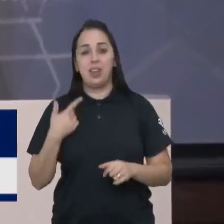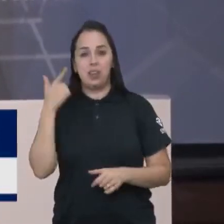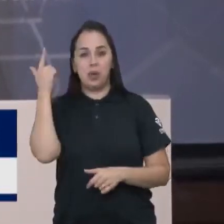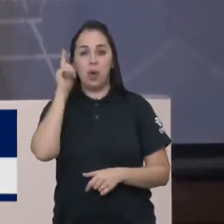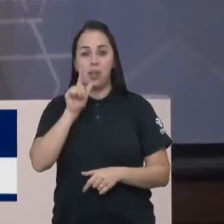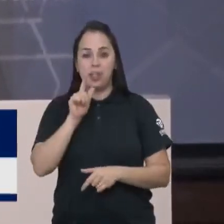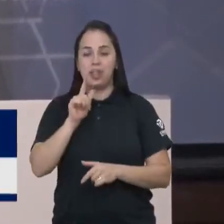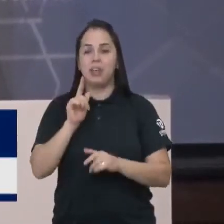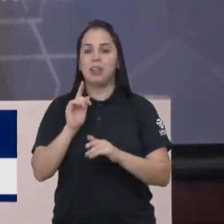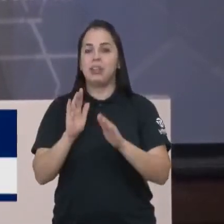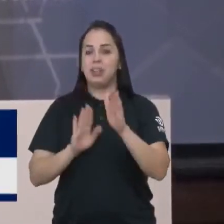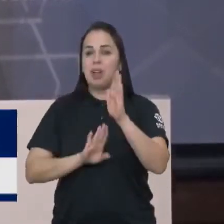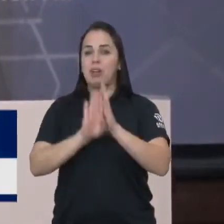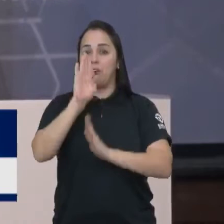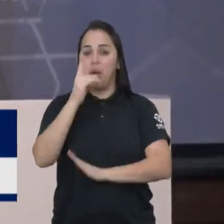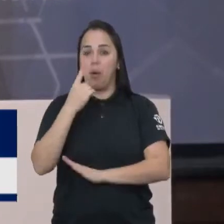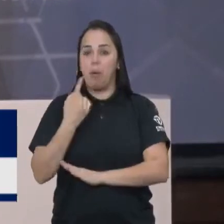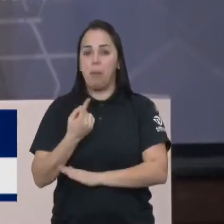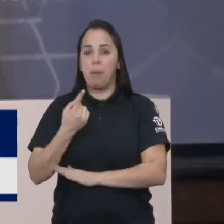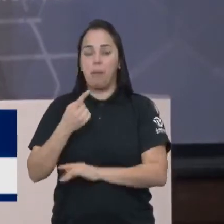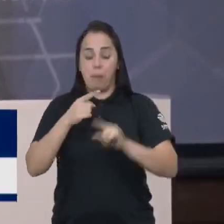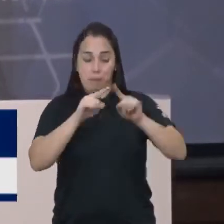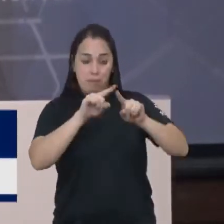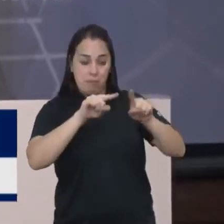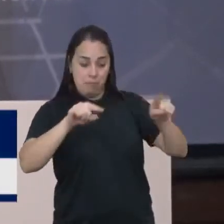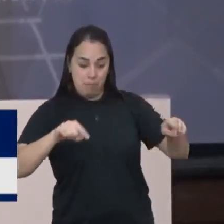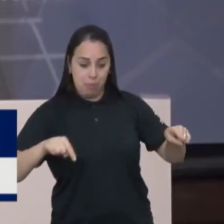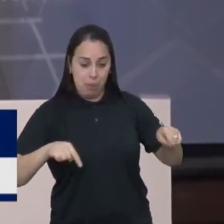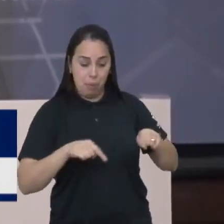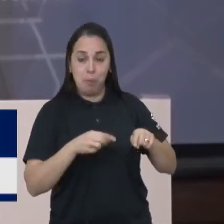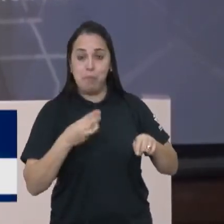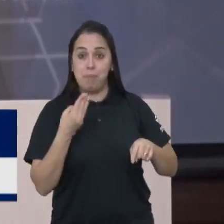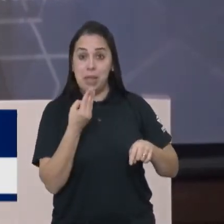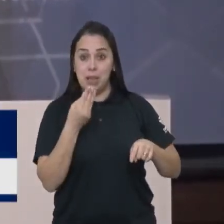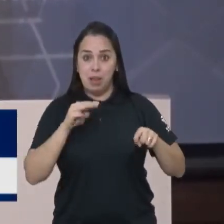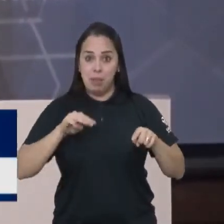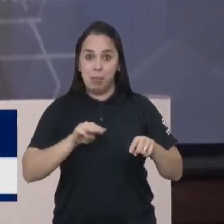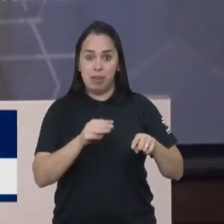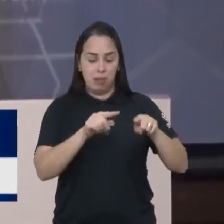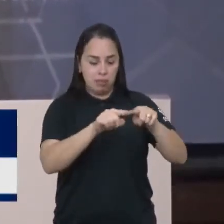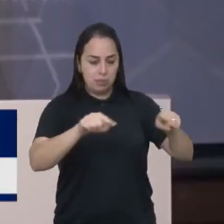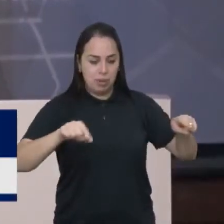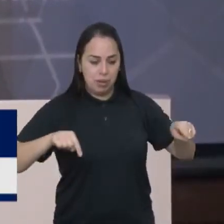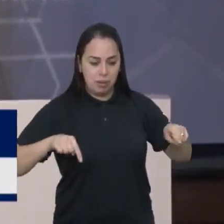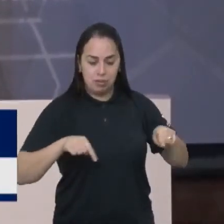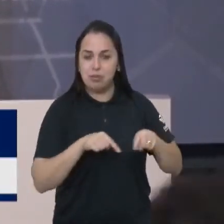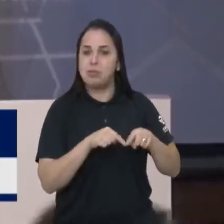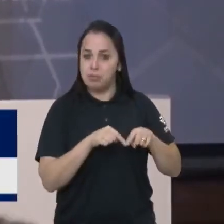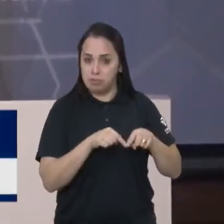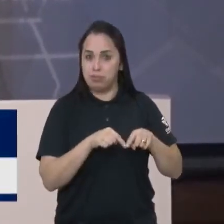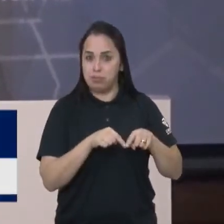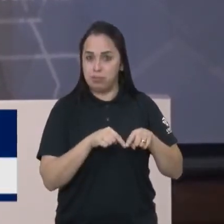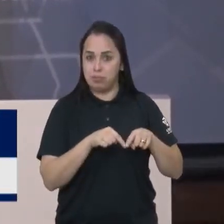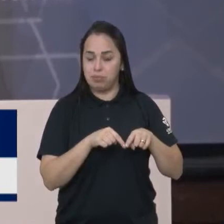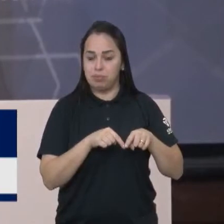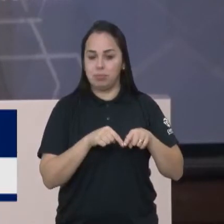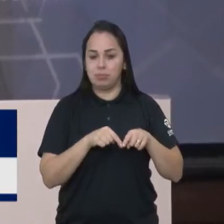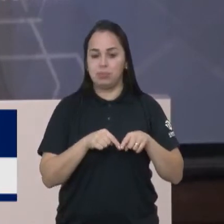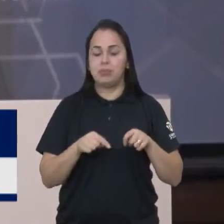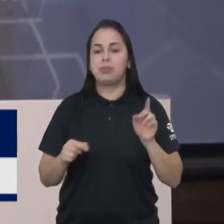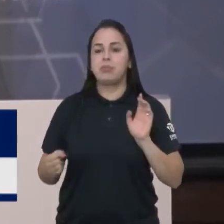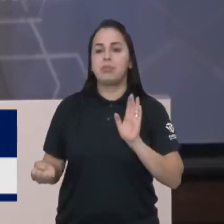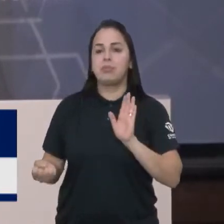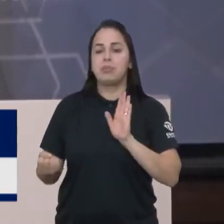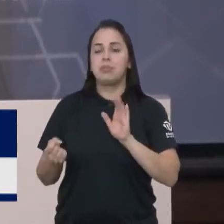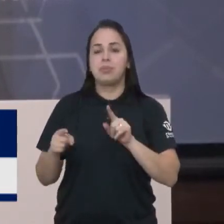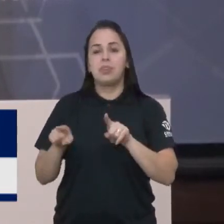total superior a 1 milhão de metros quadrados, ficando maior do que o Ibirapuera, inclusive. Marcou-me também elaborar